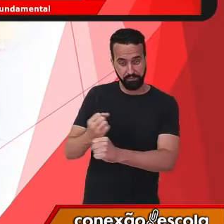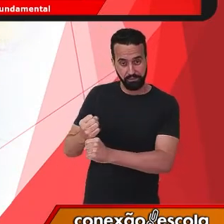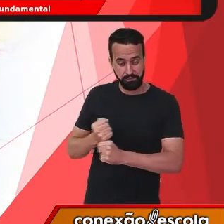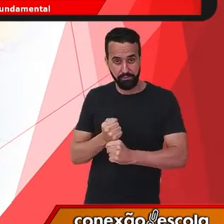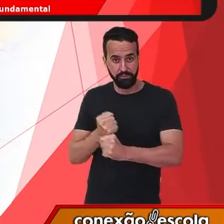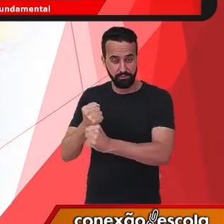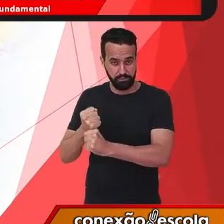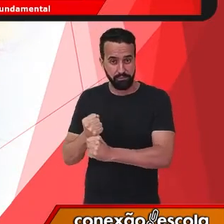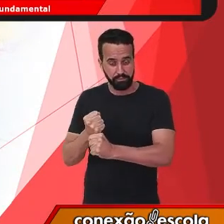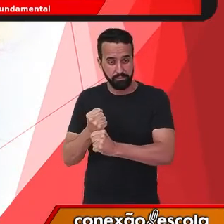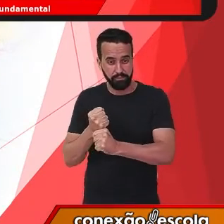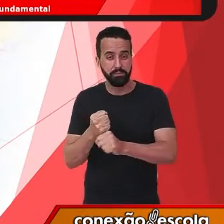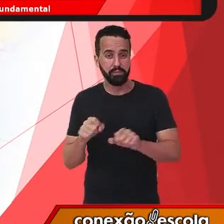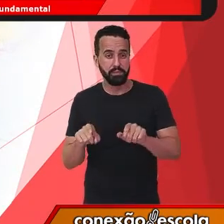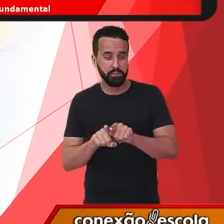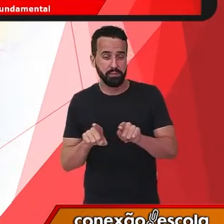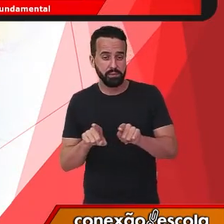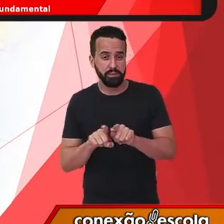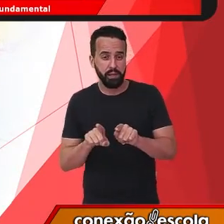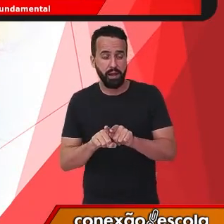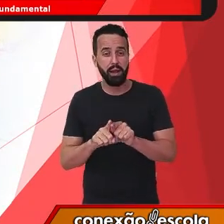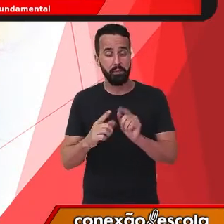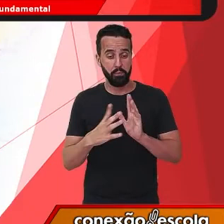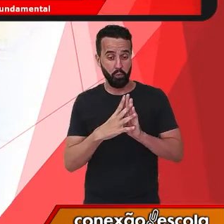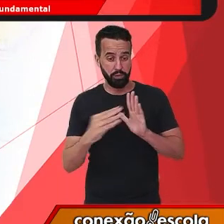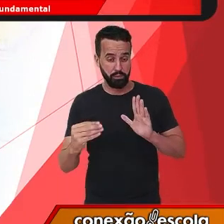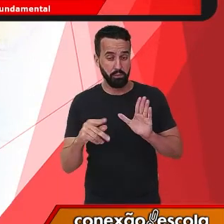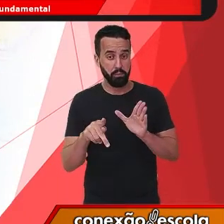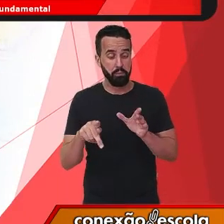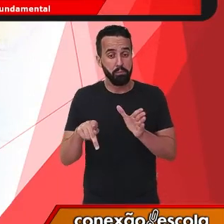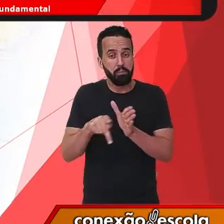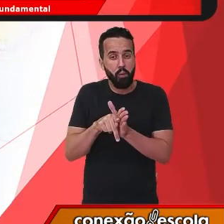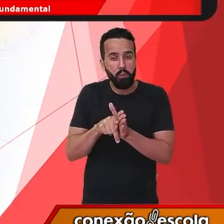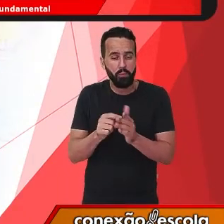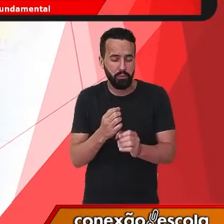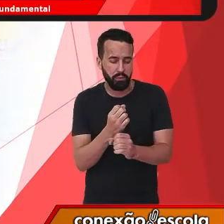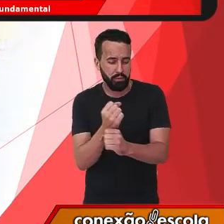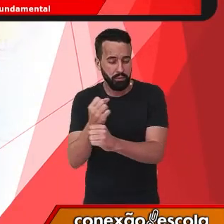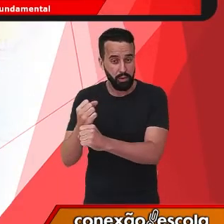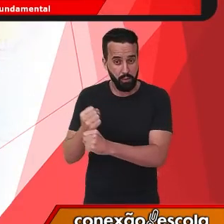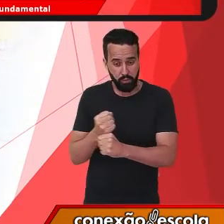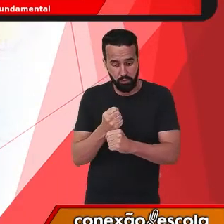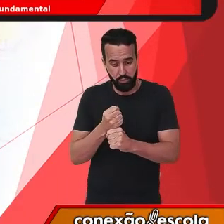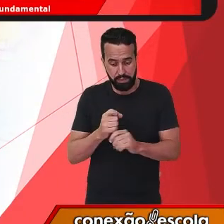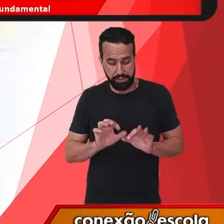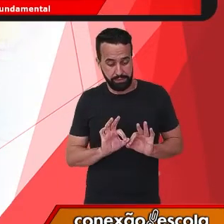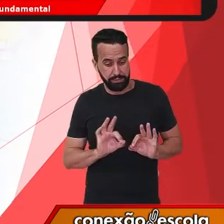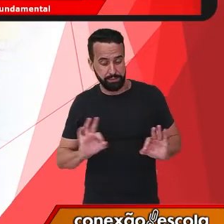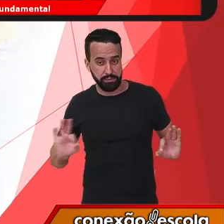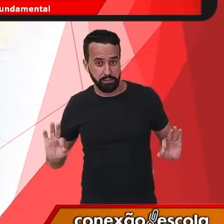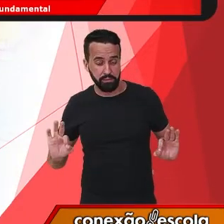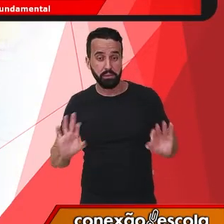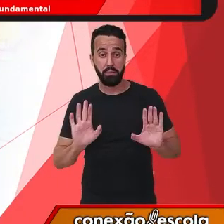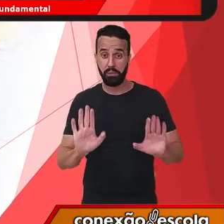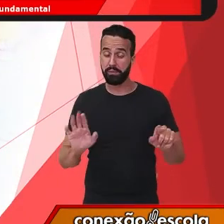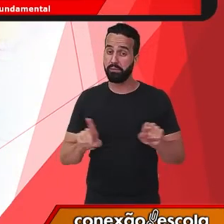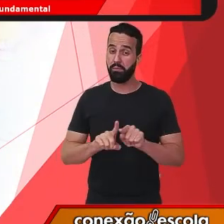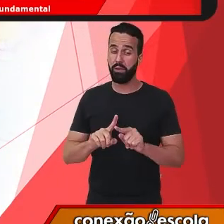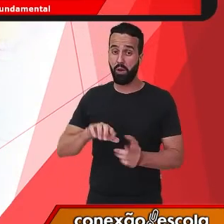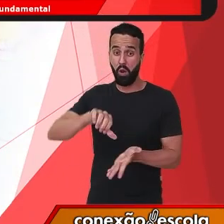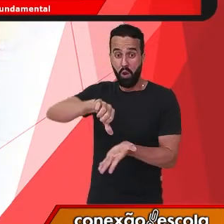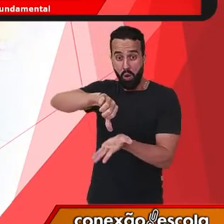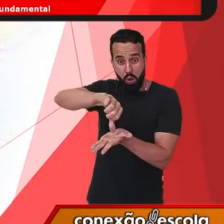utilizar a e esse esse modelinho de cálculo das escalas ele também vai usar a localização